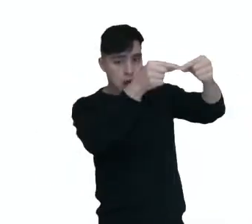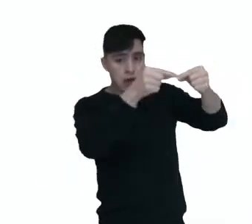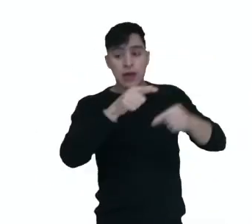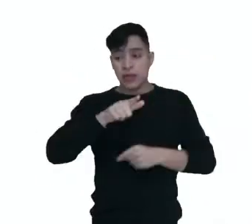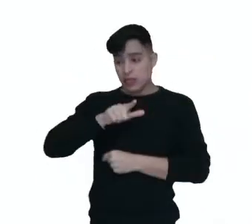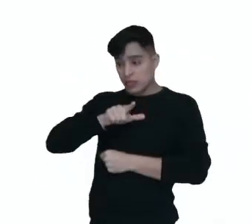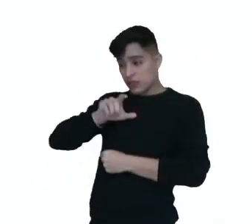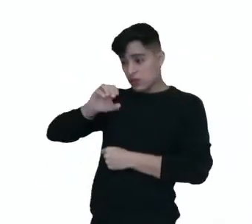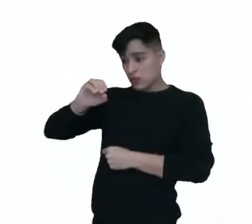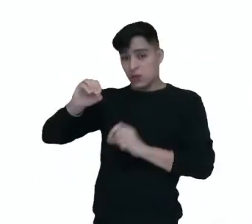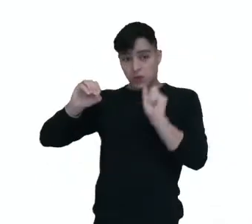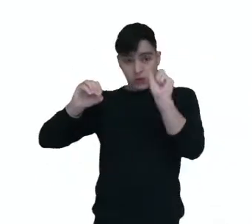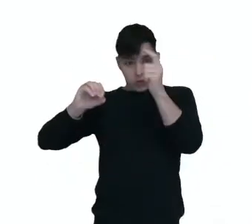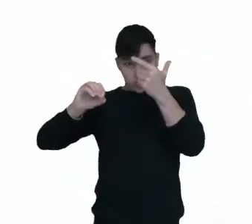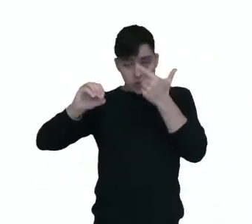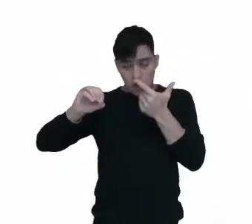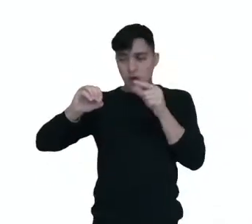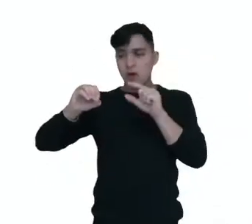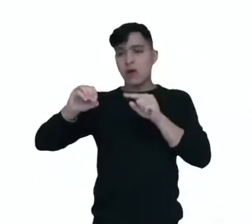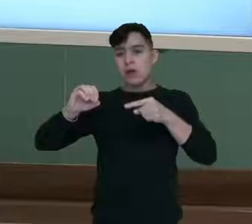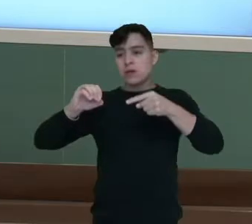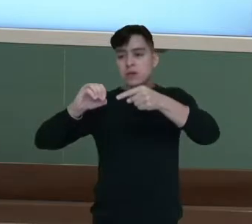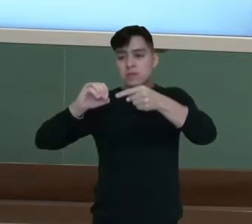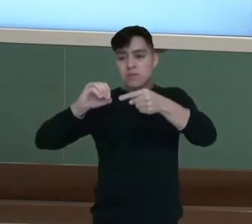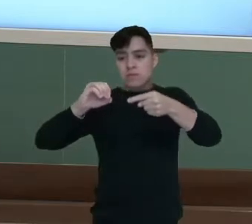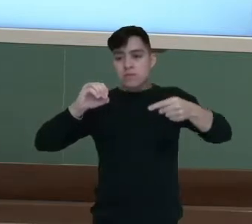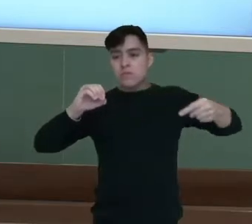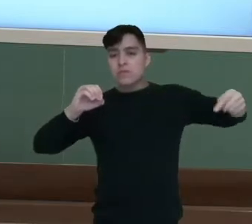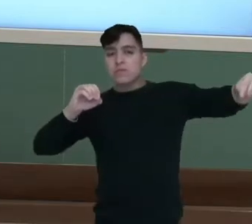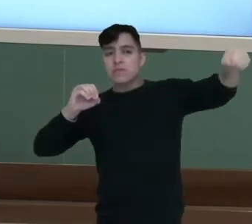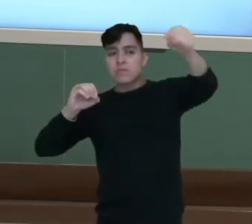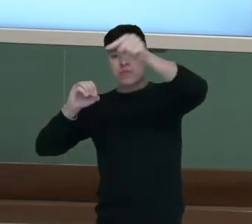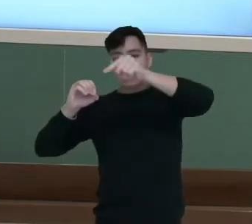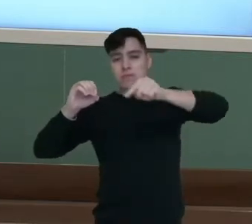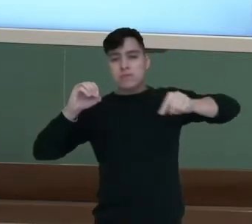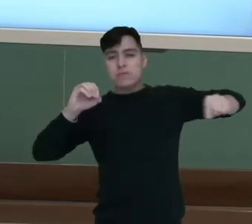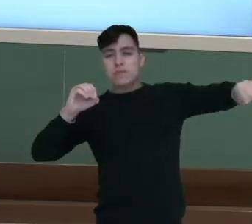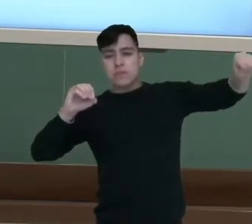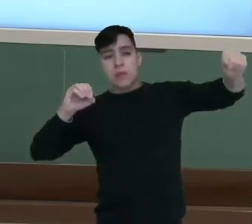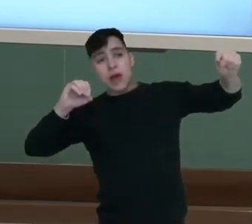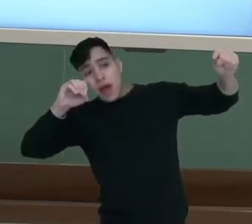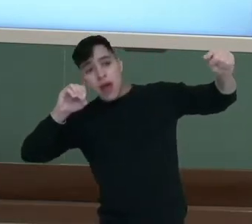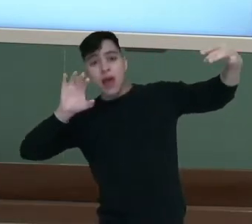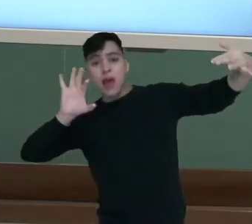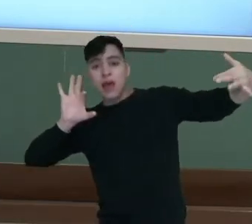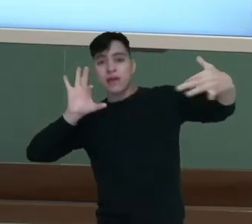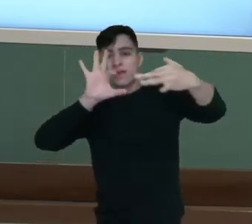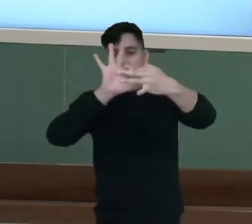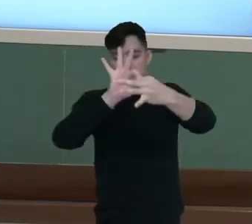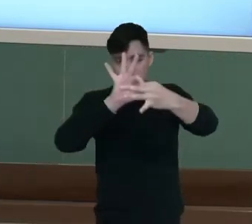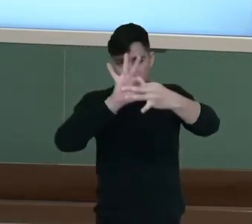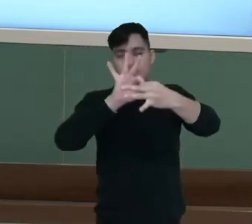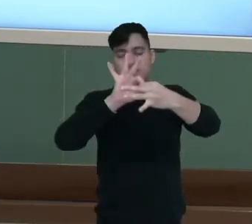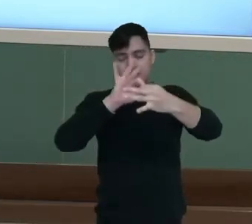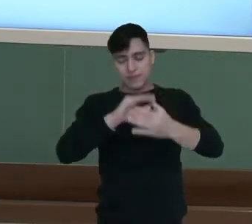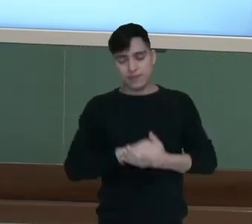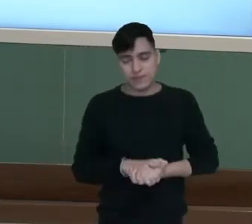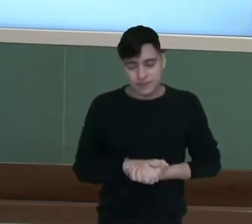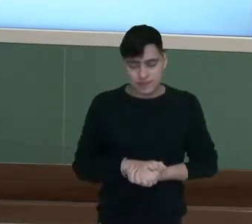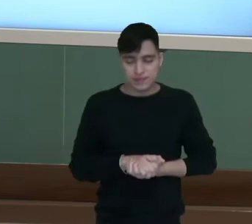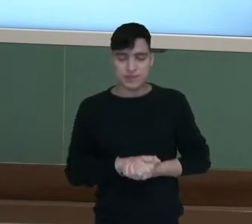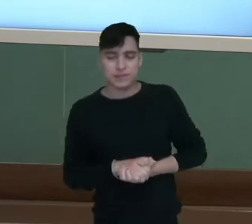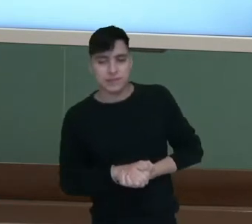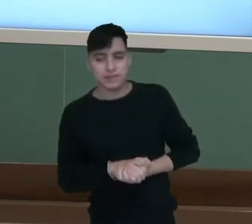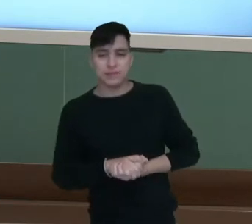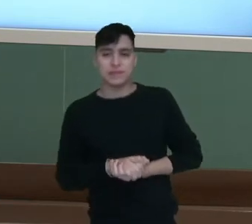você tem uma elipse, que você está vendo aqui na imagem, e a elipse tem dois focos e o Sol ele foca em um